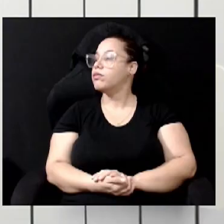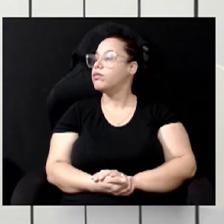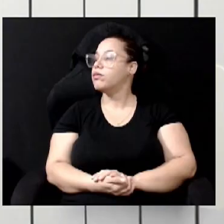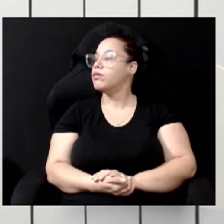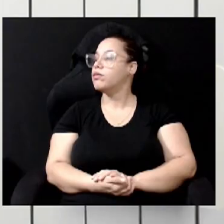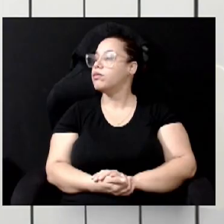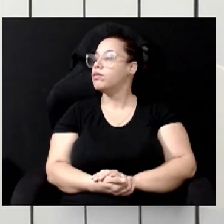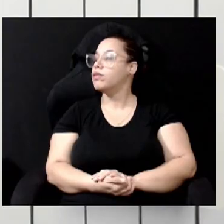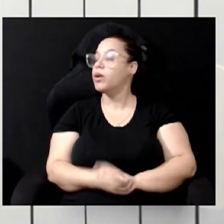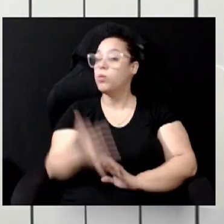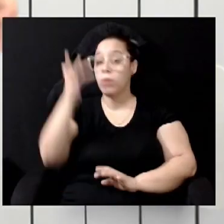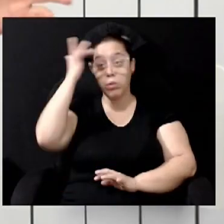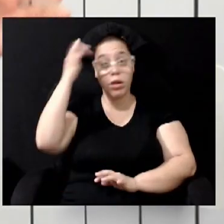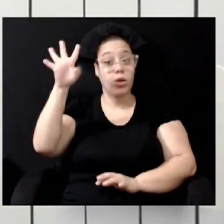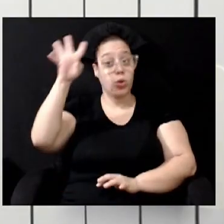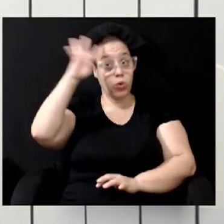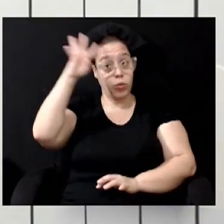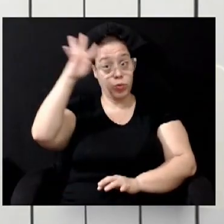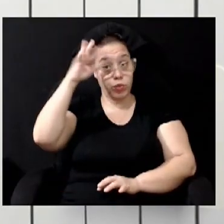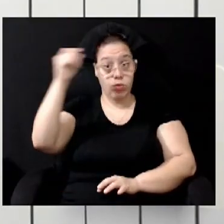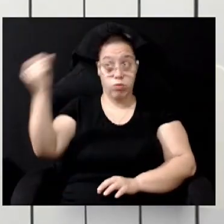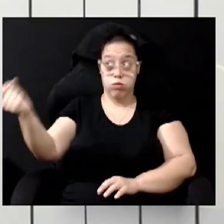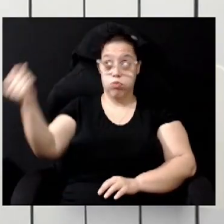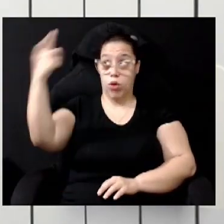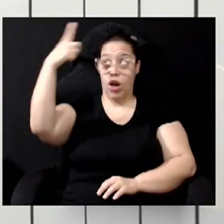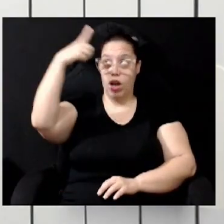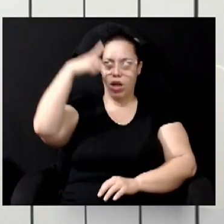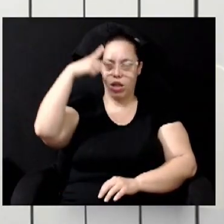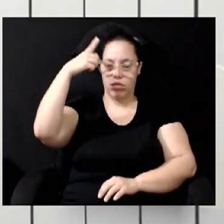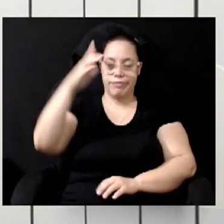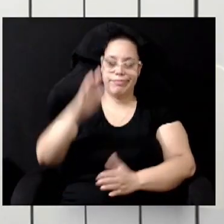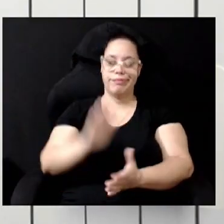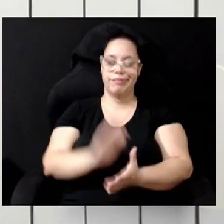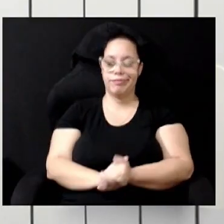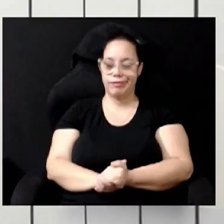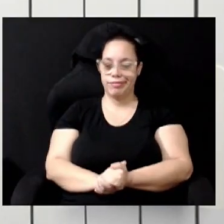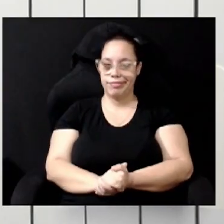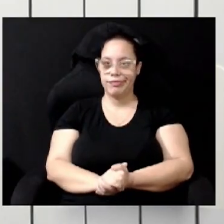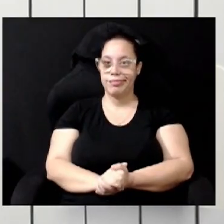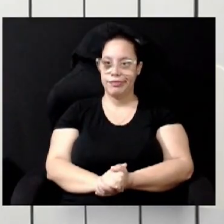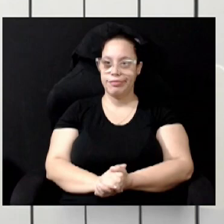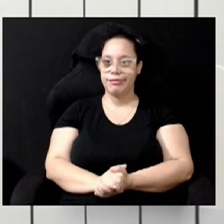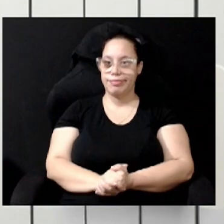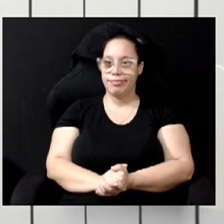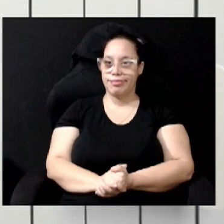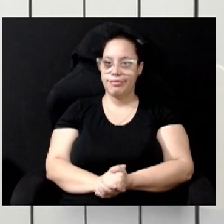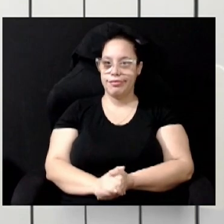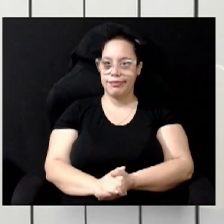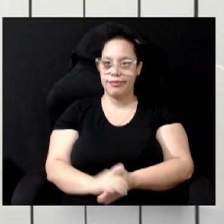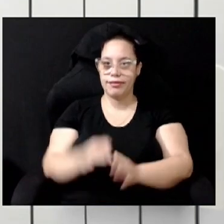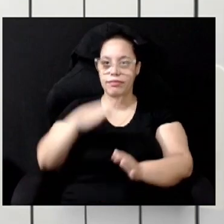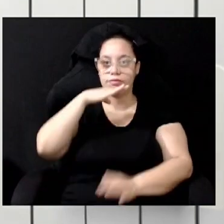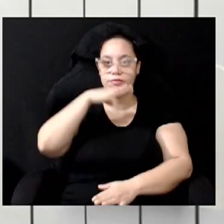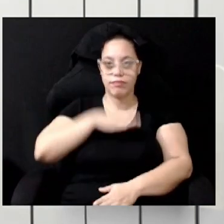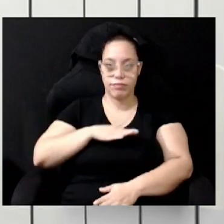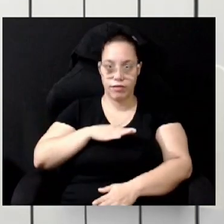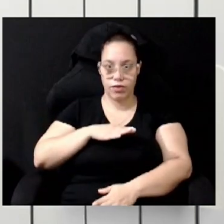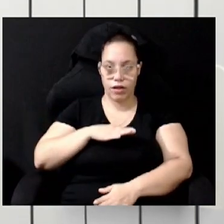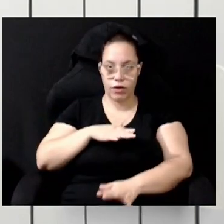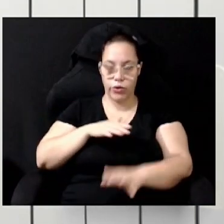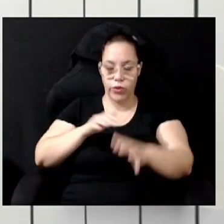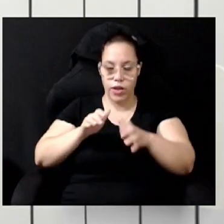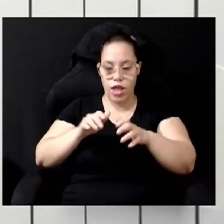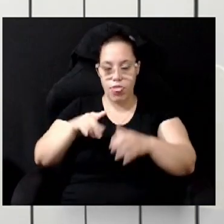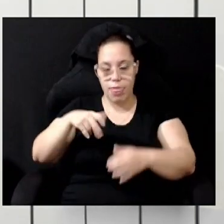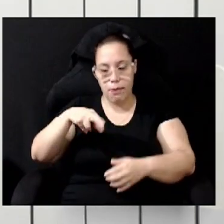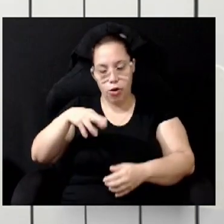Amanhã, quarta-feira, o sol continua aparecendo com intensidade. À tarde, a nebulosidade aumenta e pode